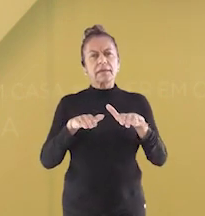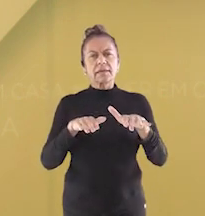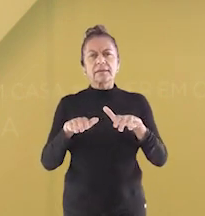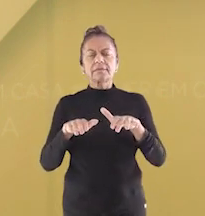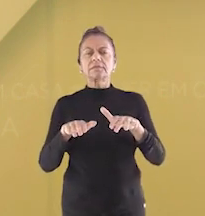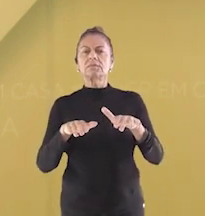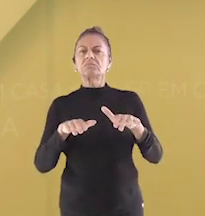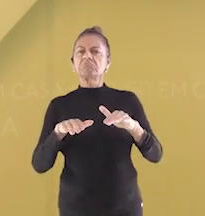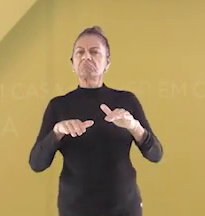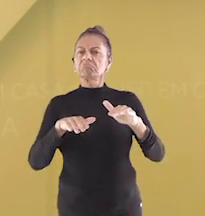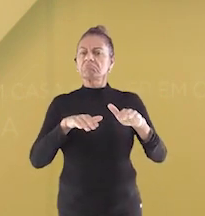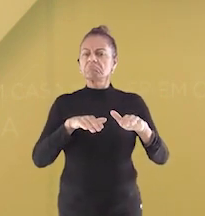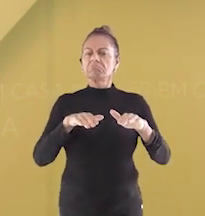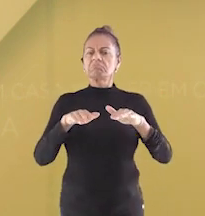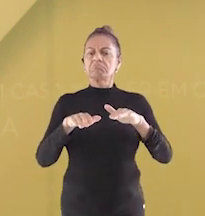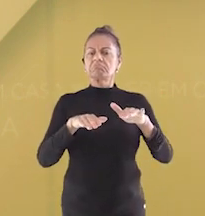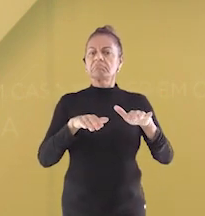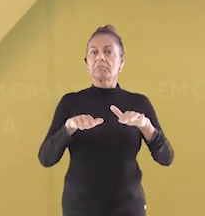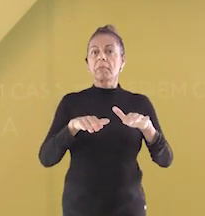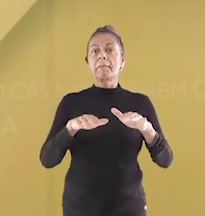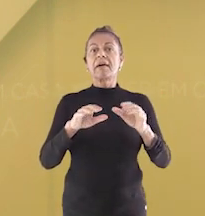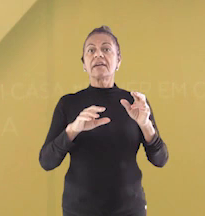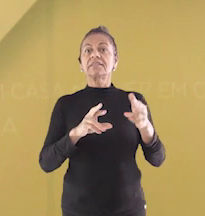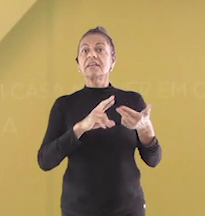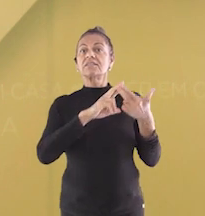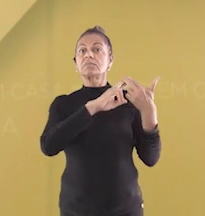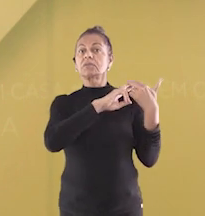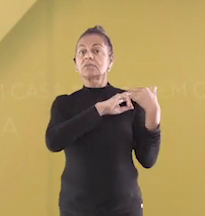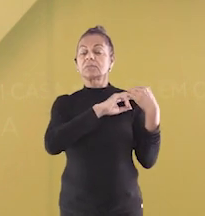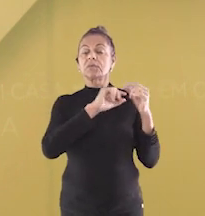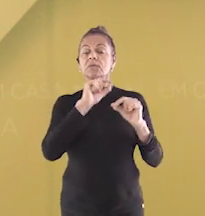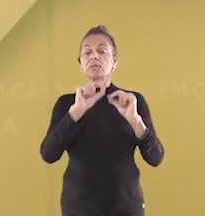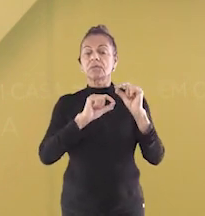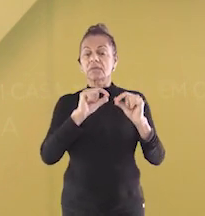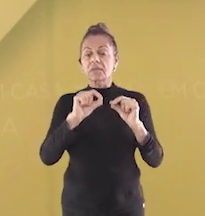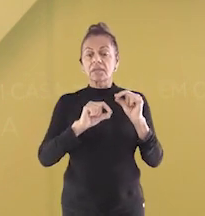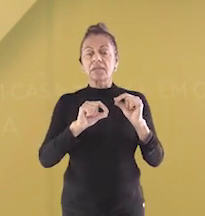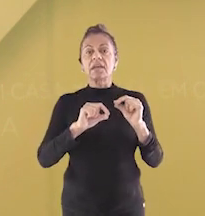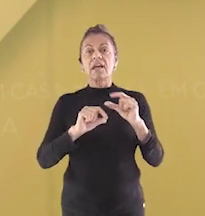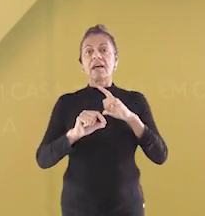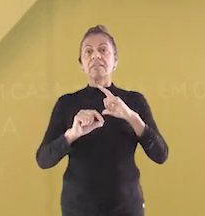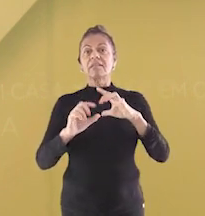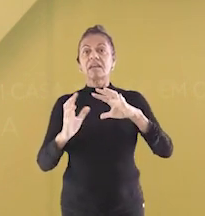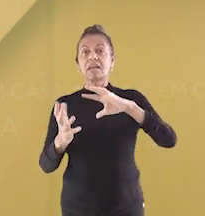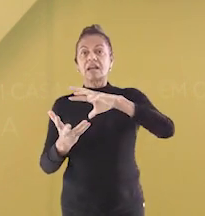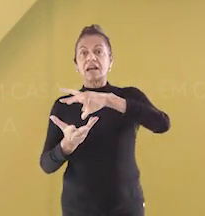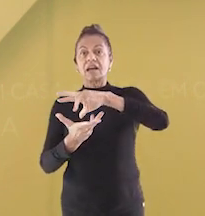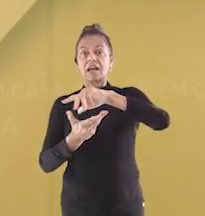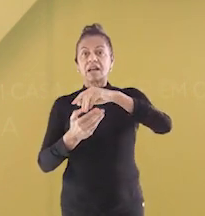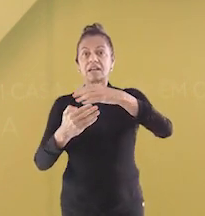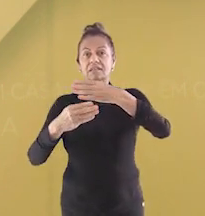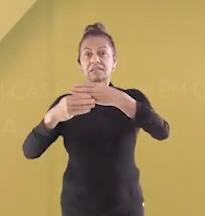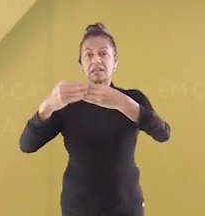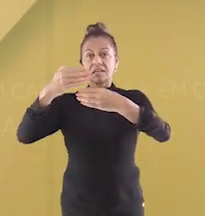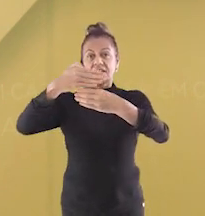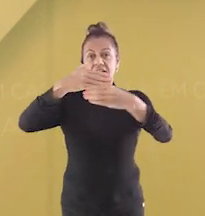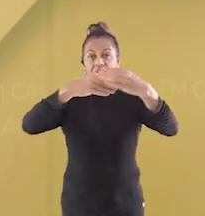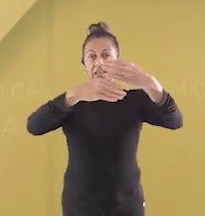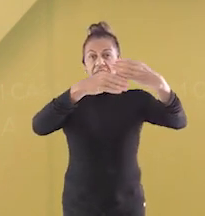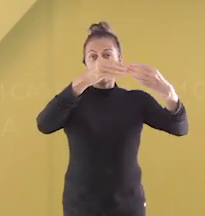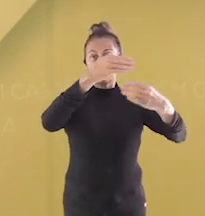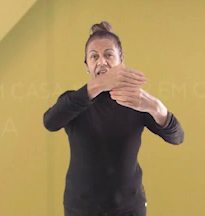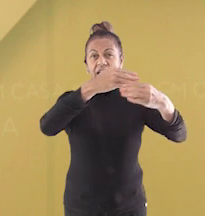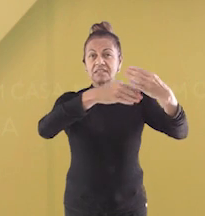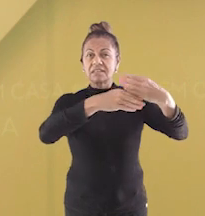Apesar de ser um movimento lento, as correntes de convecção são responsáveis pela movimentação das enormes